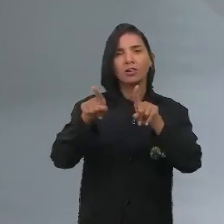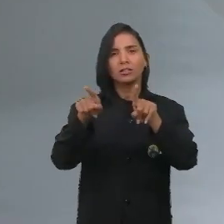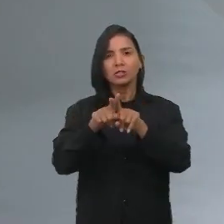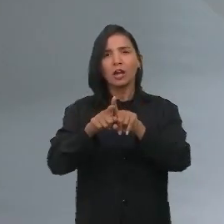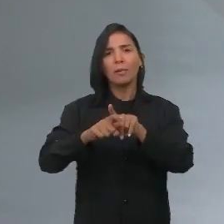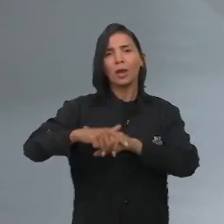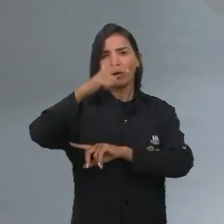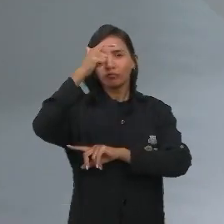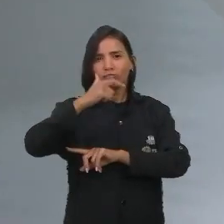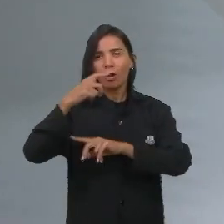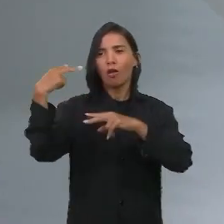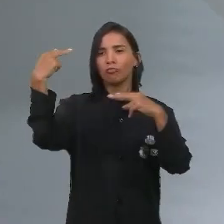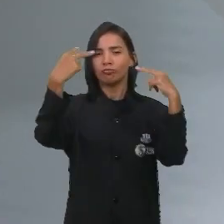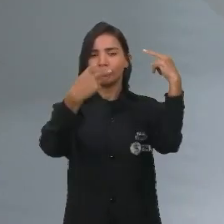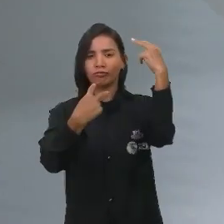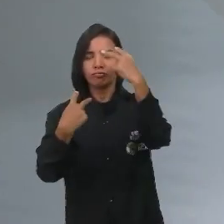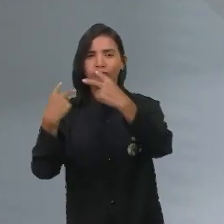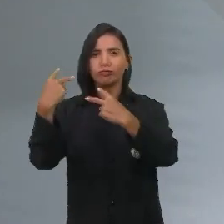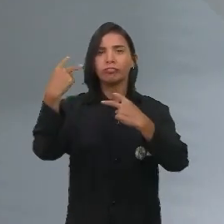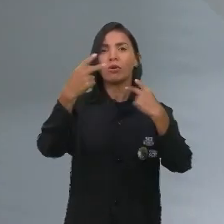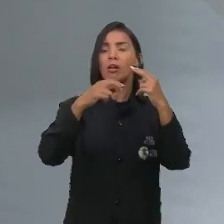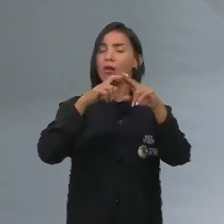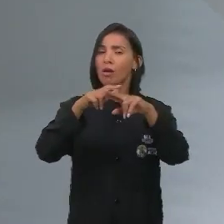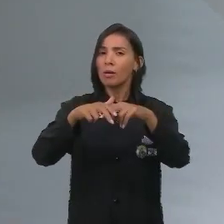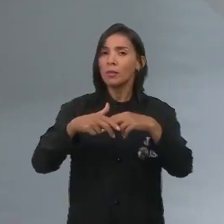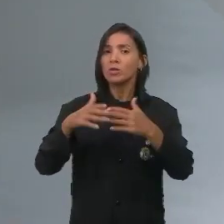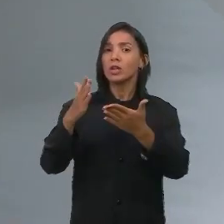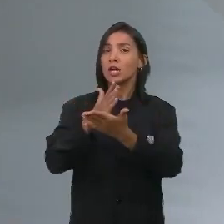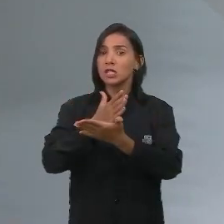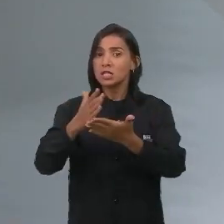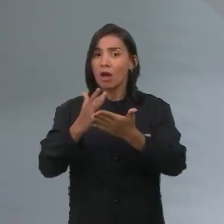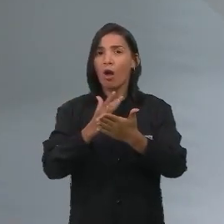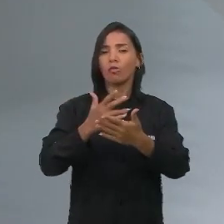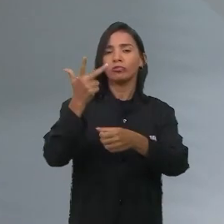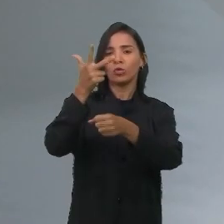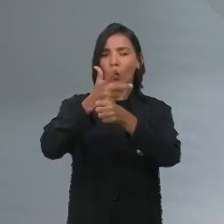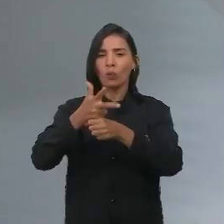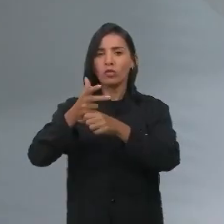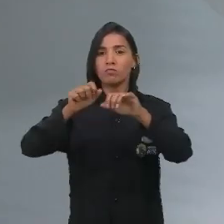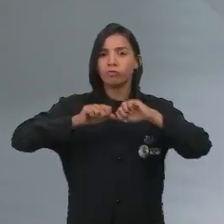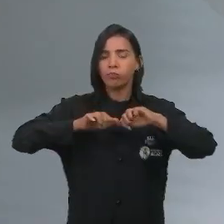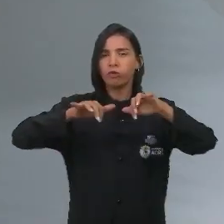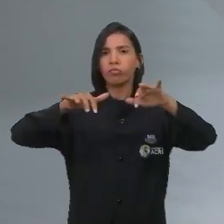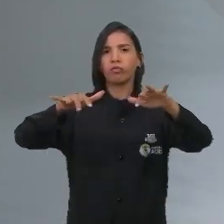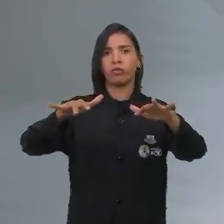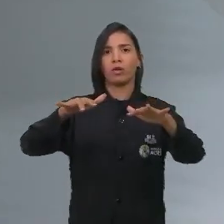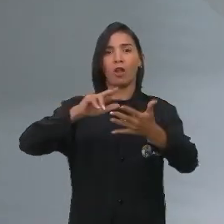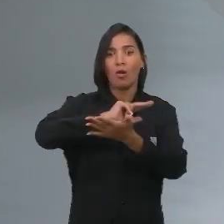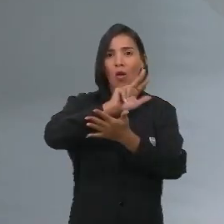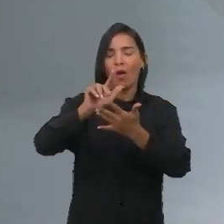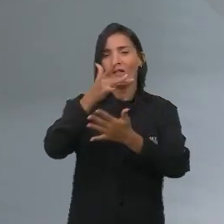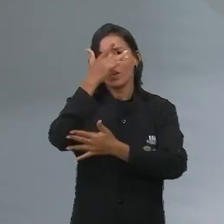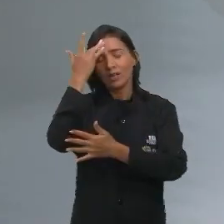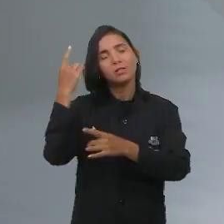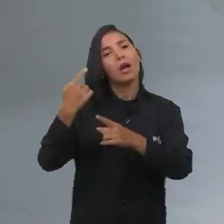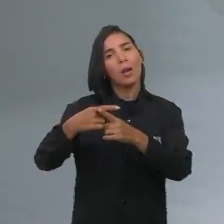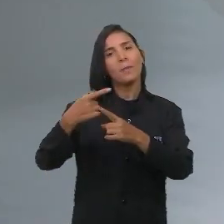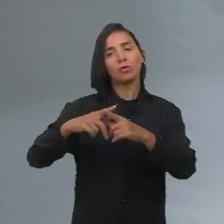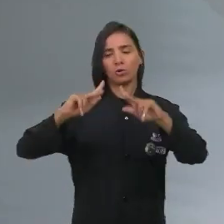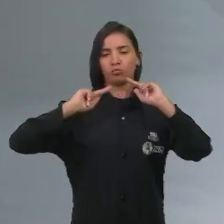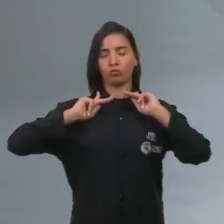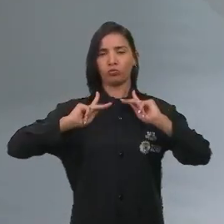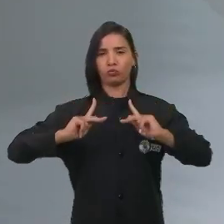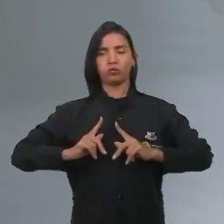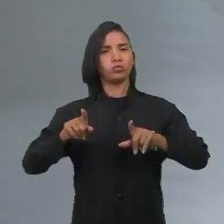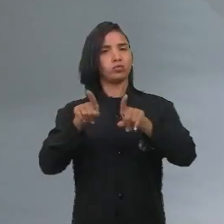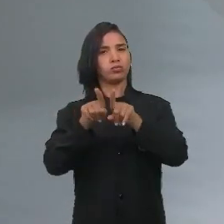falado. Muitas pessoas acabam viralizando nas redes sociais justamente por conta das suas posturas, ou como